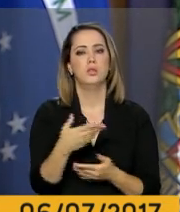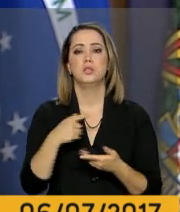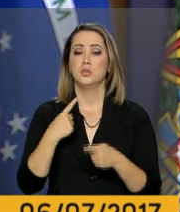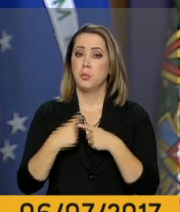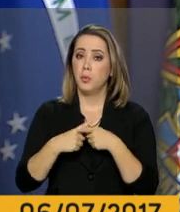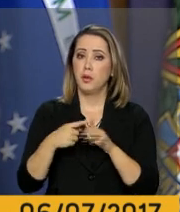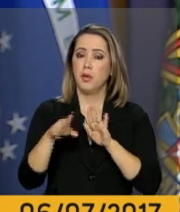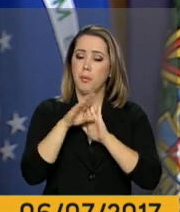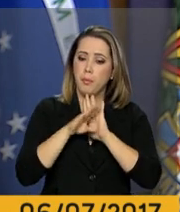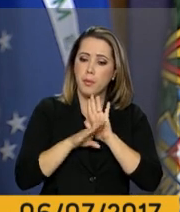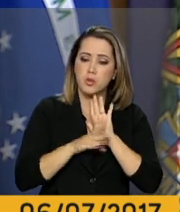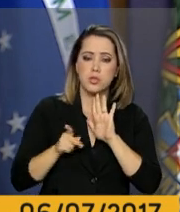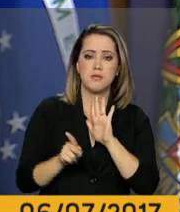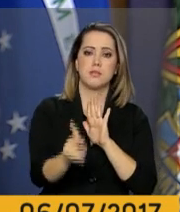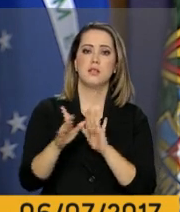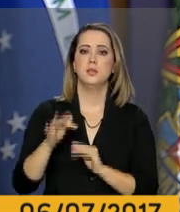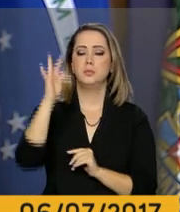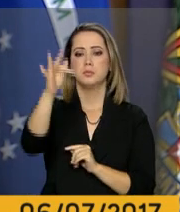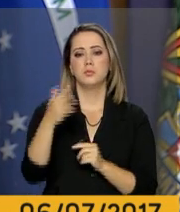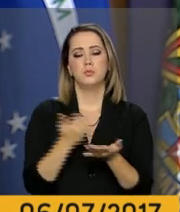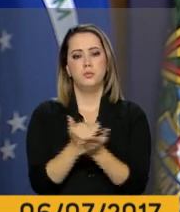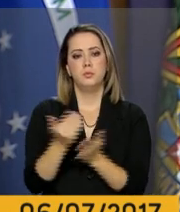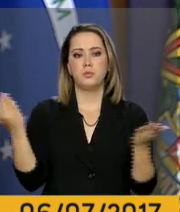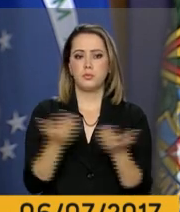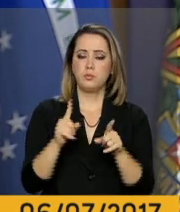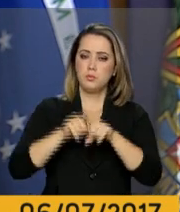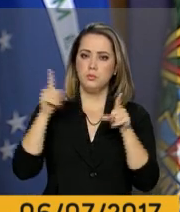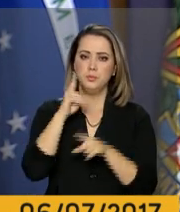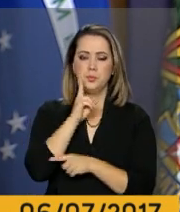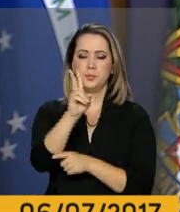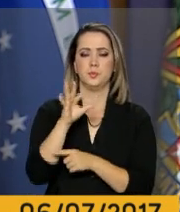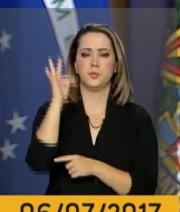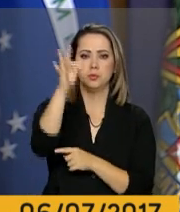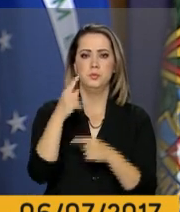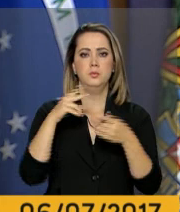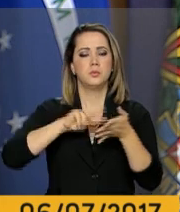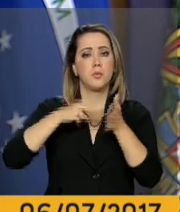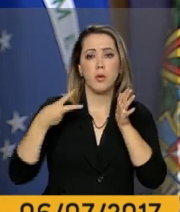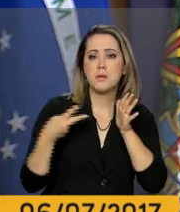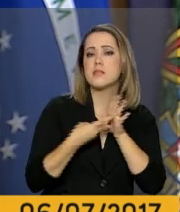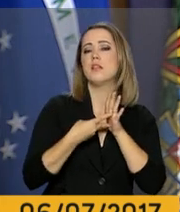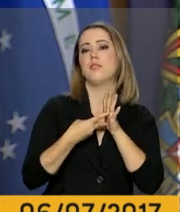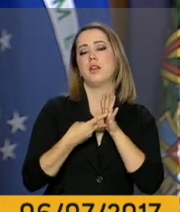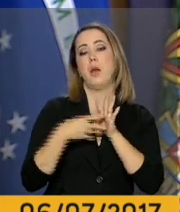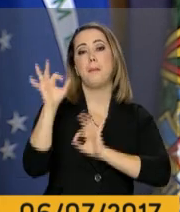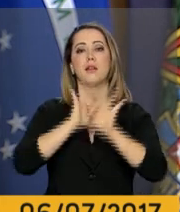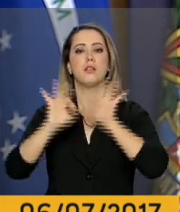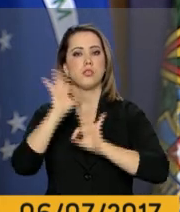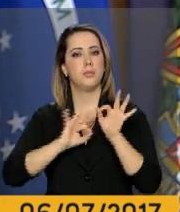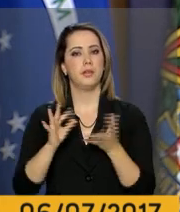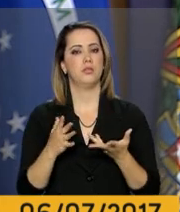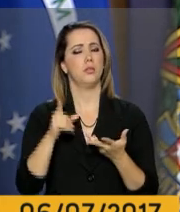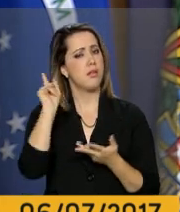sempre o projeto para o futuro começa agora mas tem uma previsão para o futuro e isso significa planejamento a